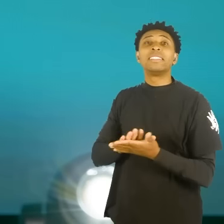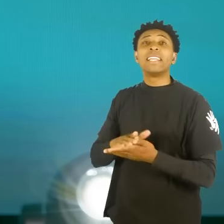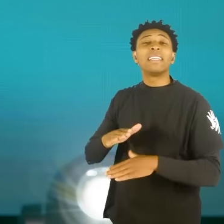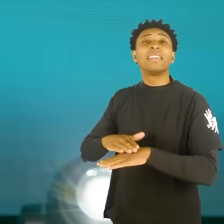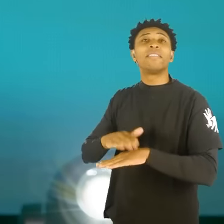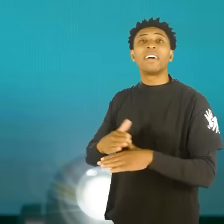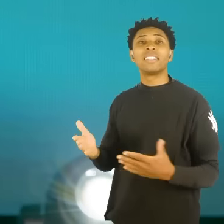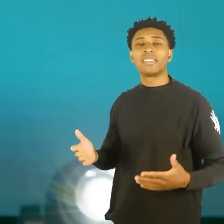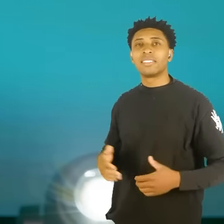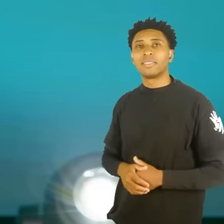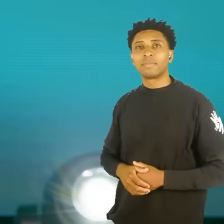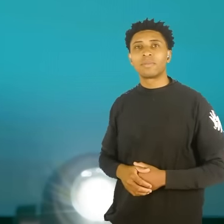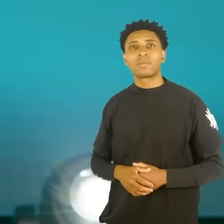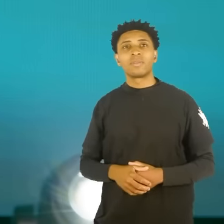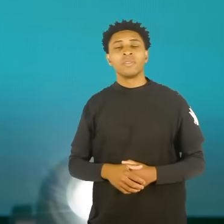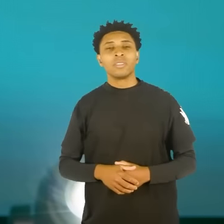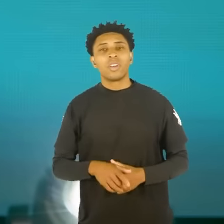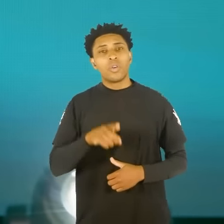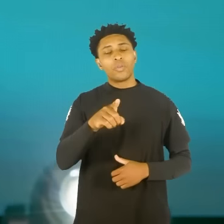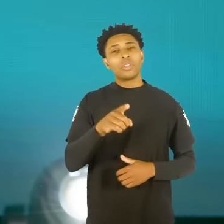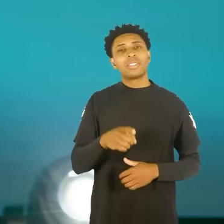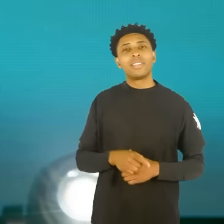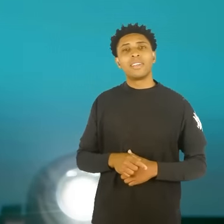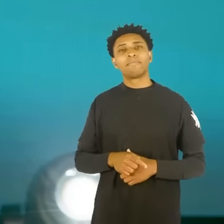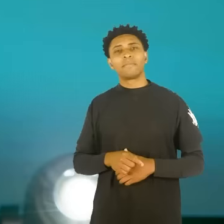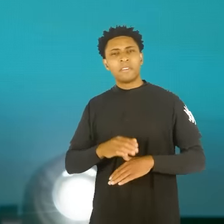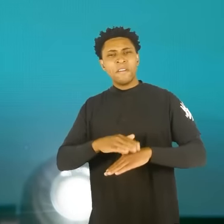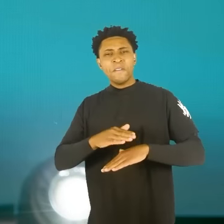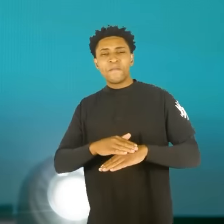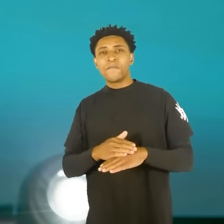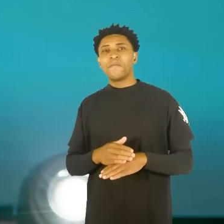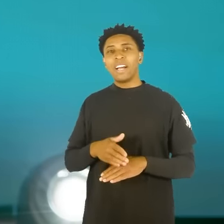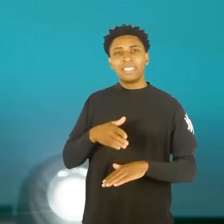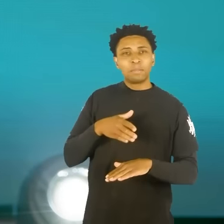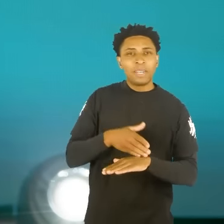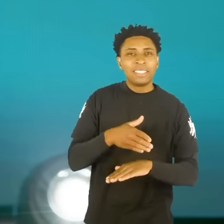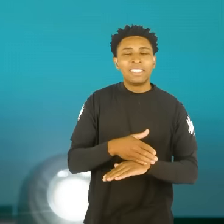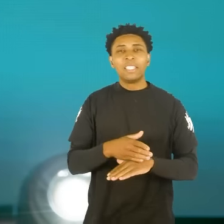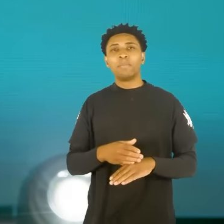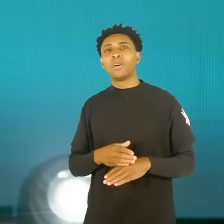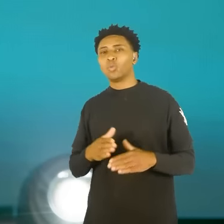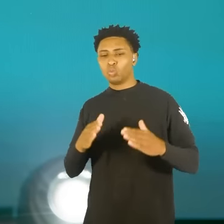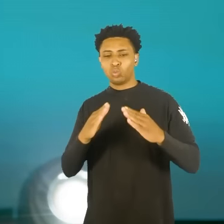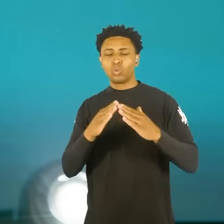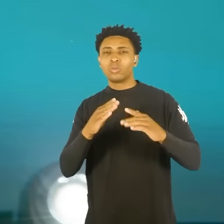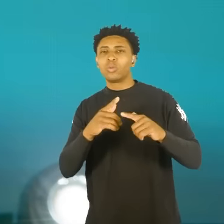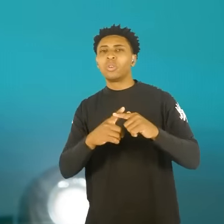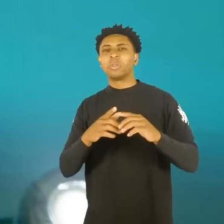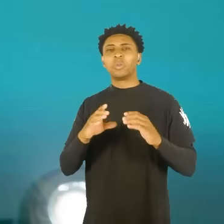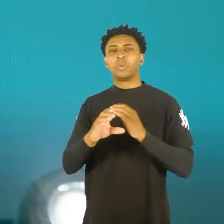você entender que você faz parte da oferta, não, porque não tem privilégio, não tem currículo, Ah, porque eu